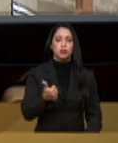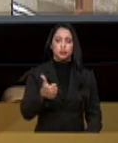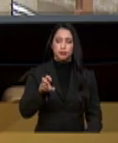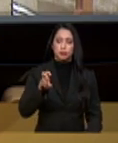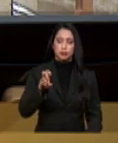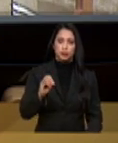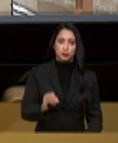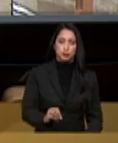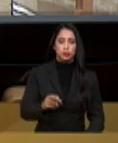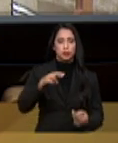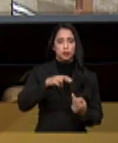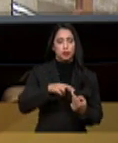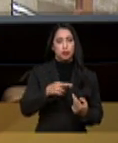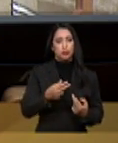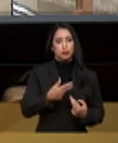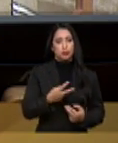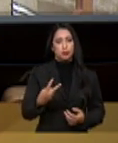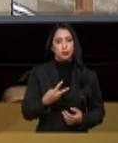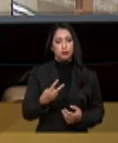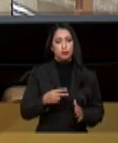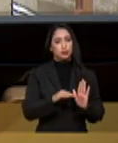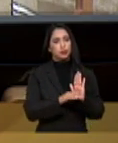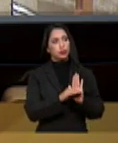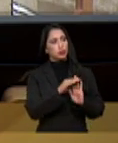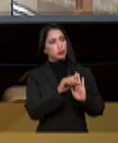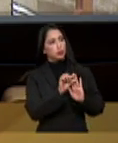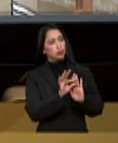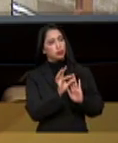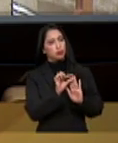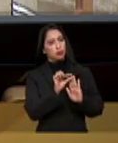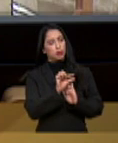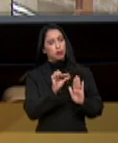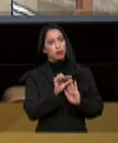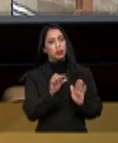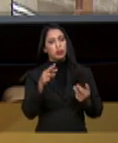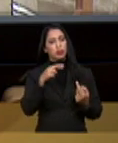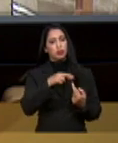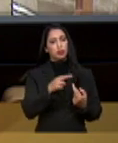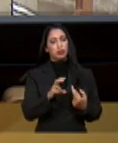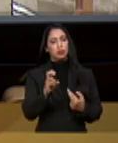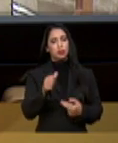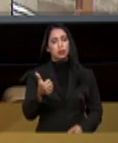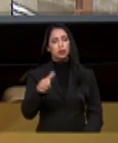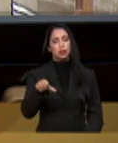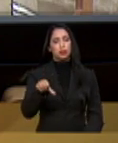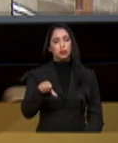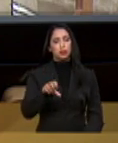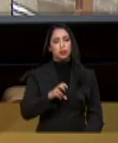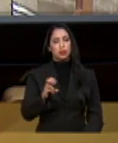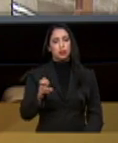150, inciso 2, 194, caput, inciso 5 e 195 da Constituição